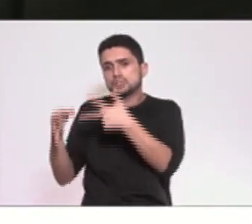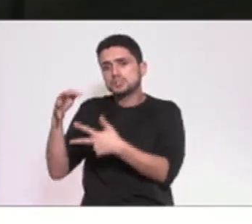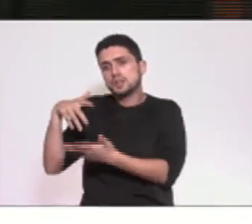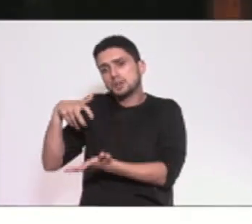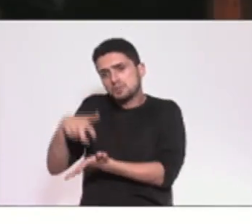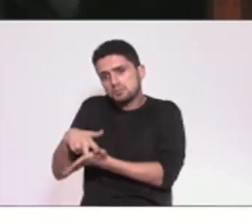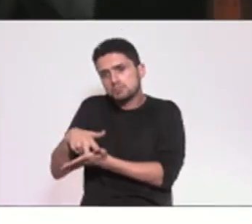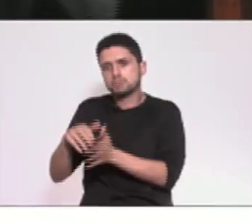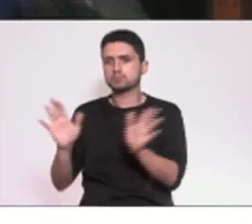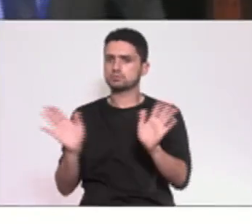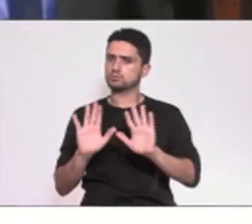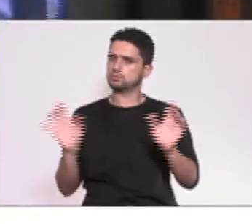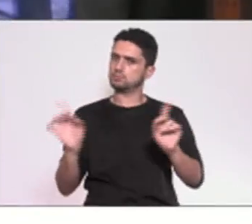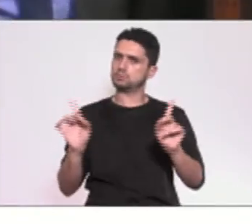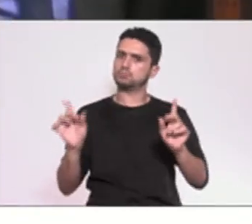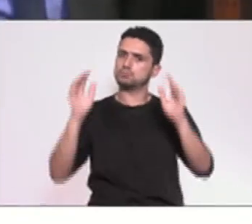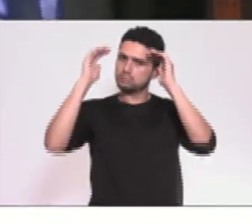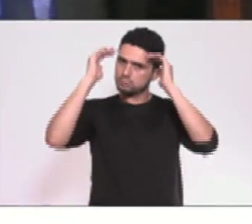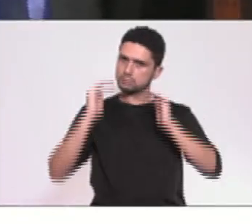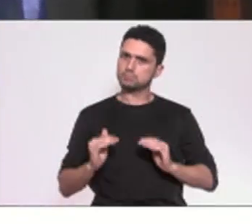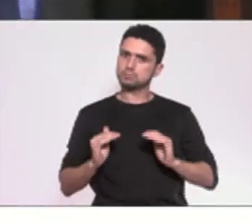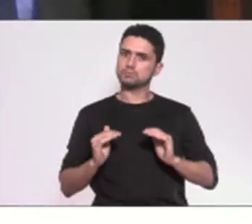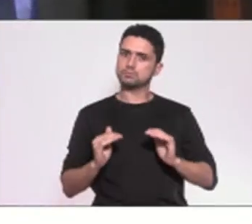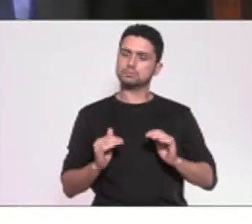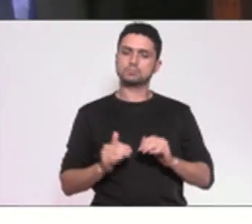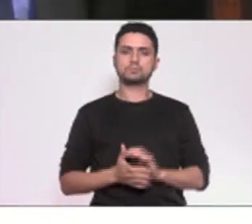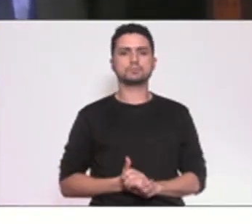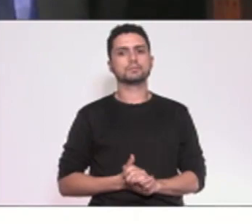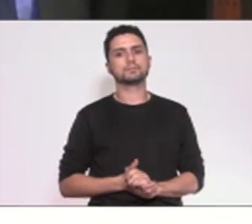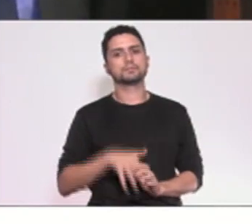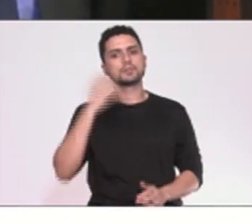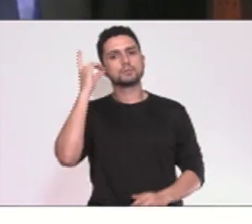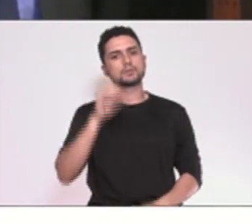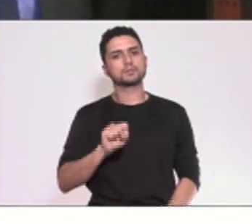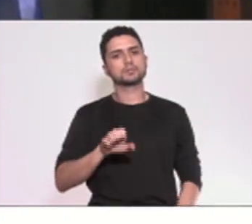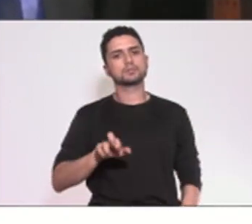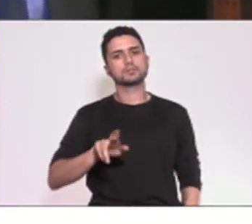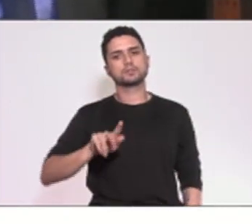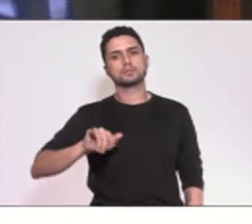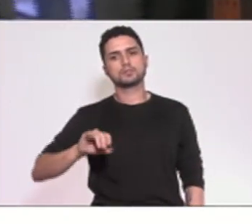presidente. Declaração de voto, deputado Sérgio Lobach.